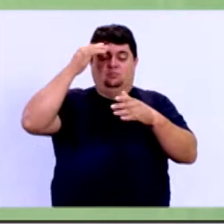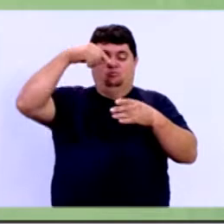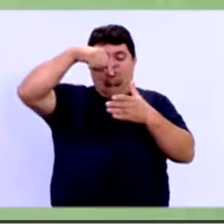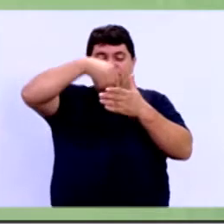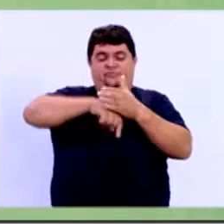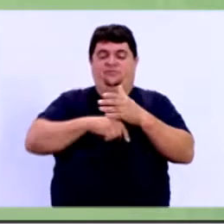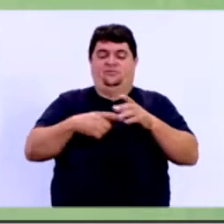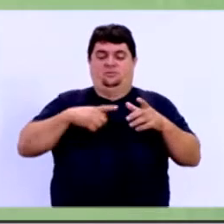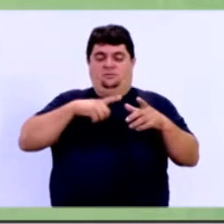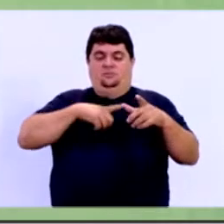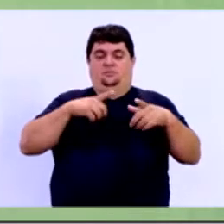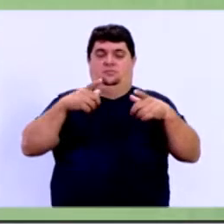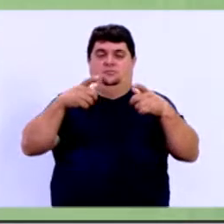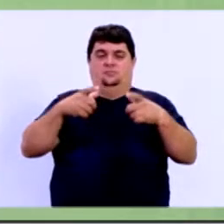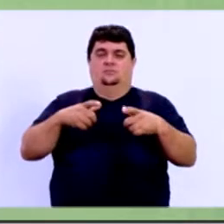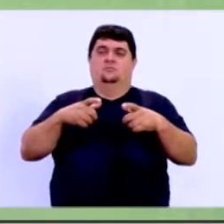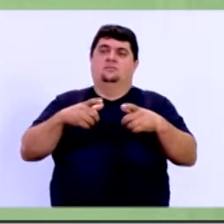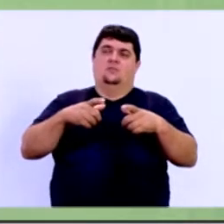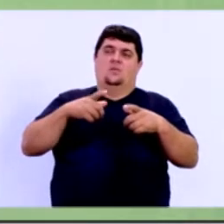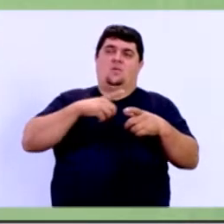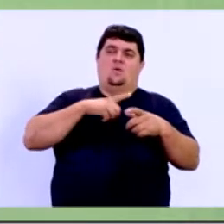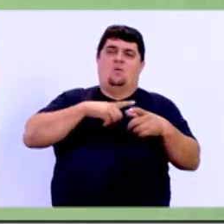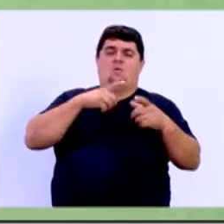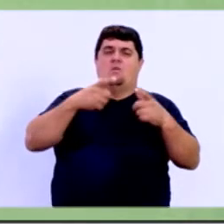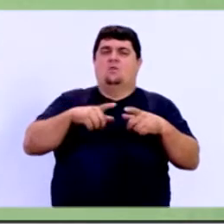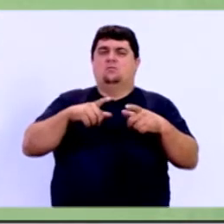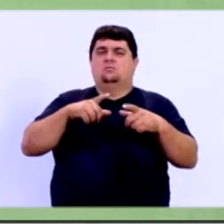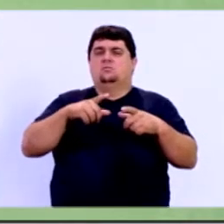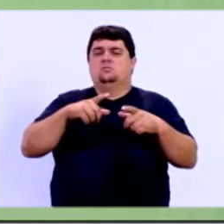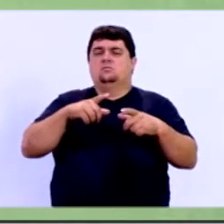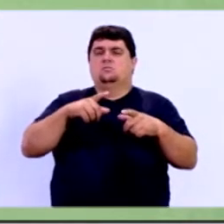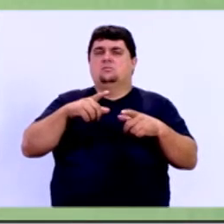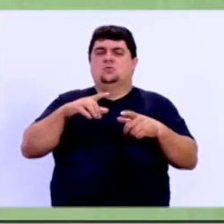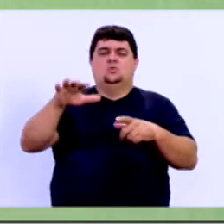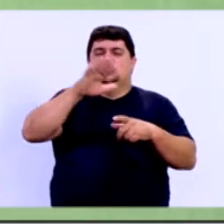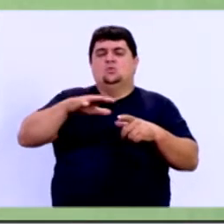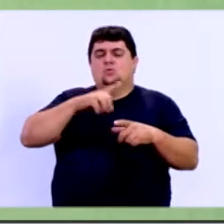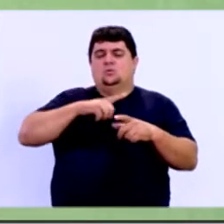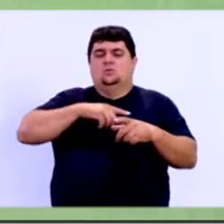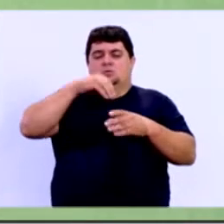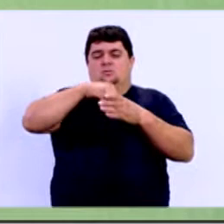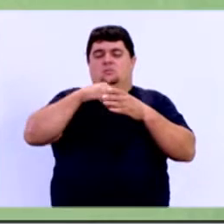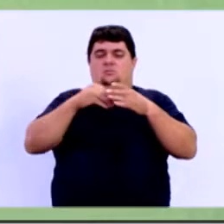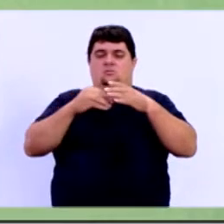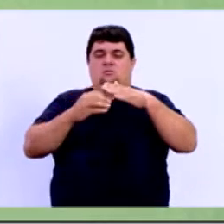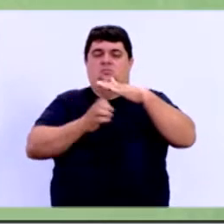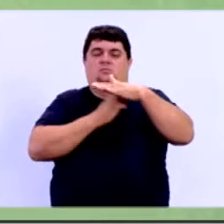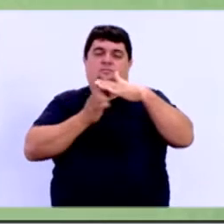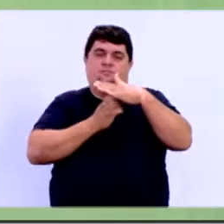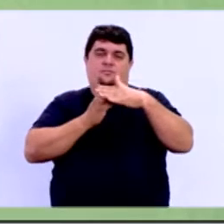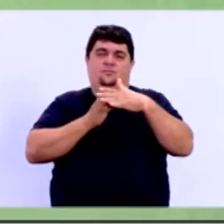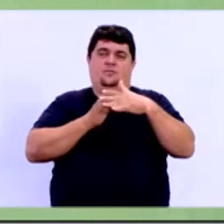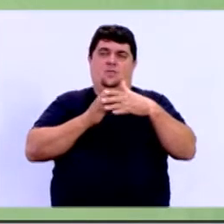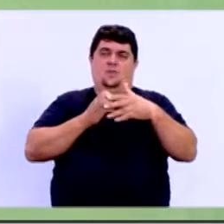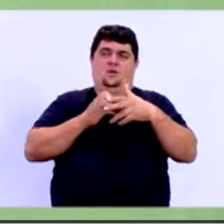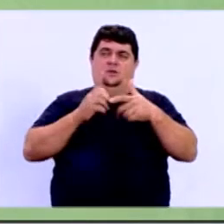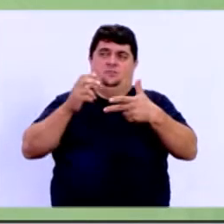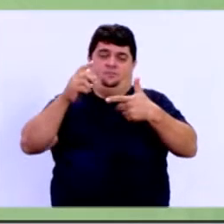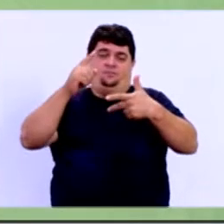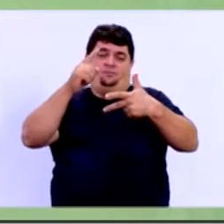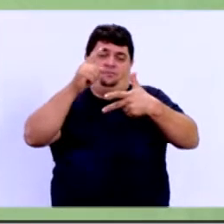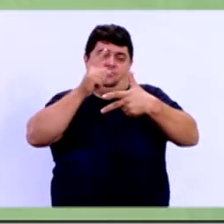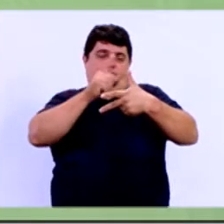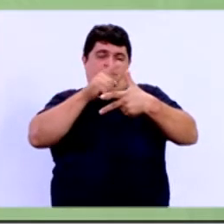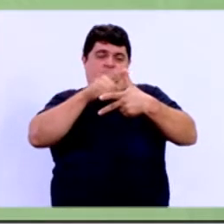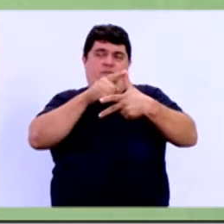Esse planejamento que vai abarcar de forma global toda a empresa. Então, esse nível estratégico